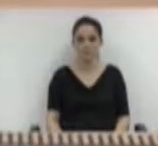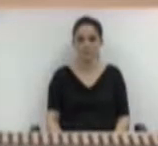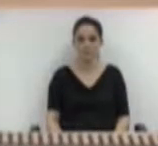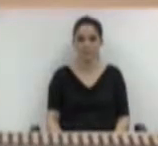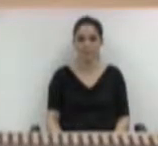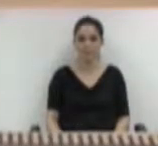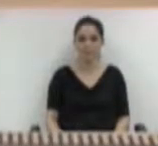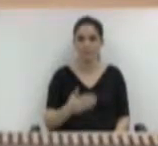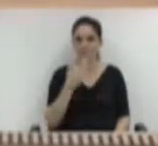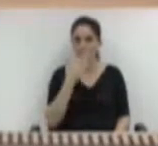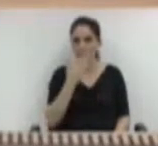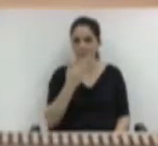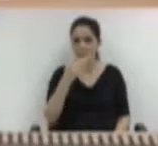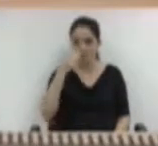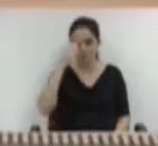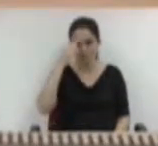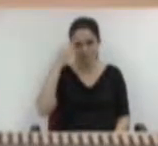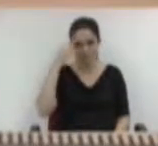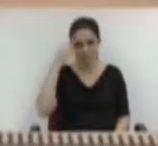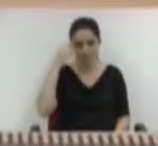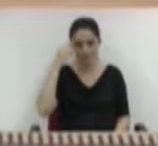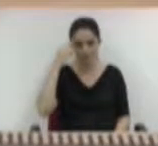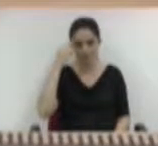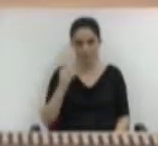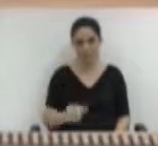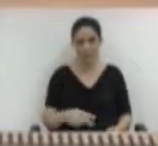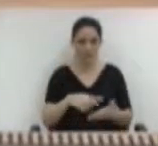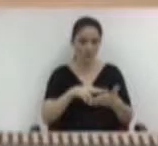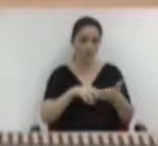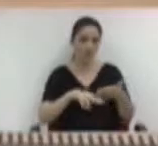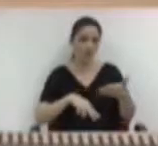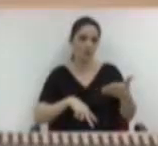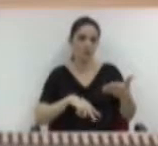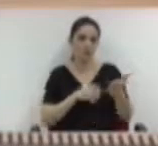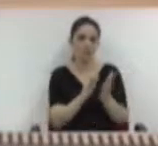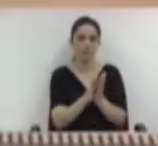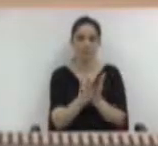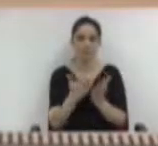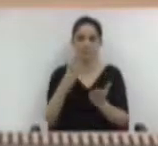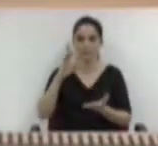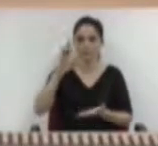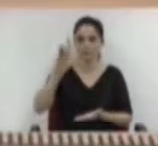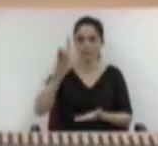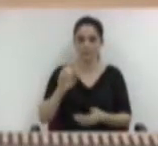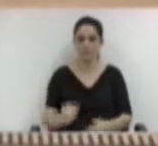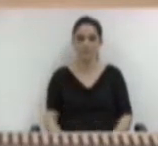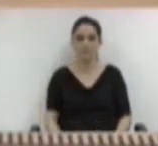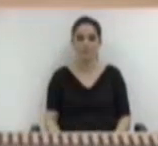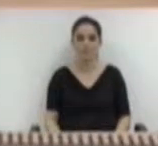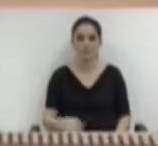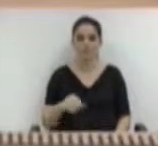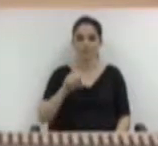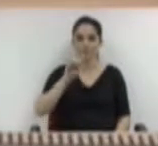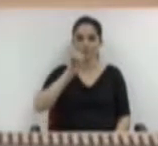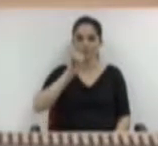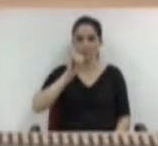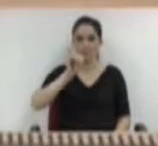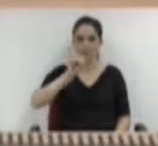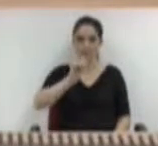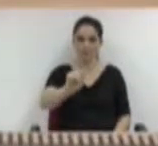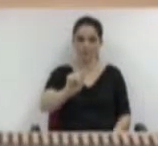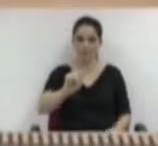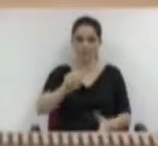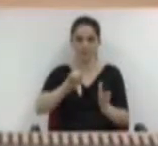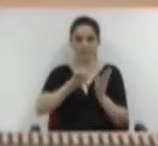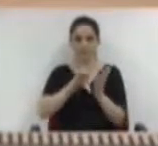César Pereira dos Santos que faça a leitura de um trecho da Bíblia Sagrada. Livro de Isaías, capítulo 40,